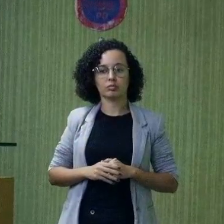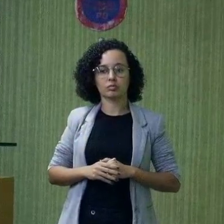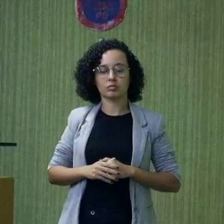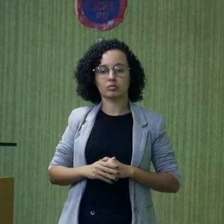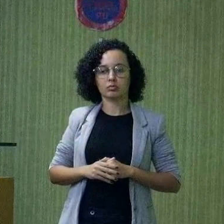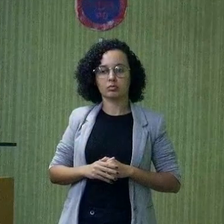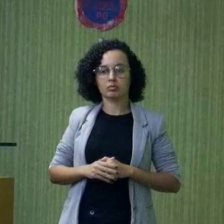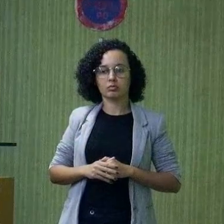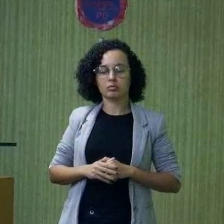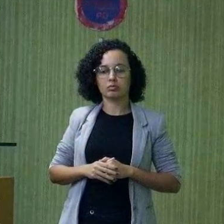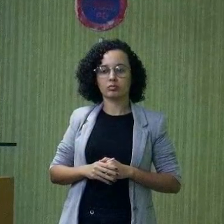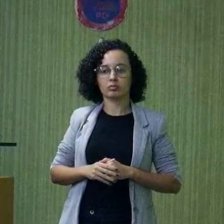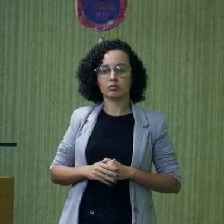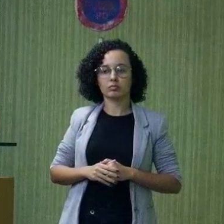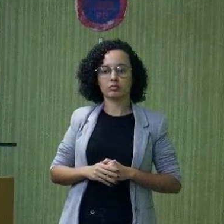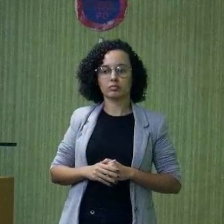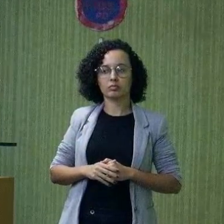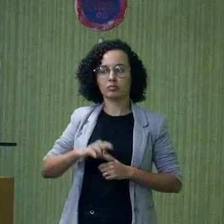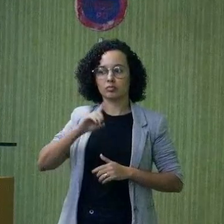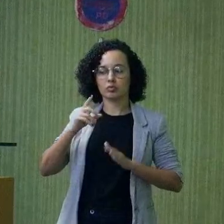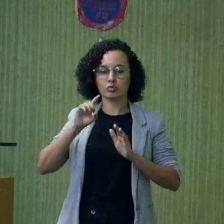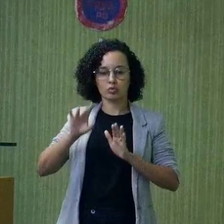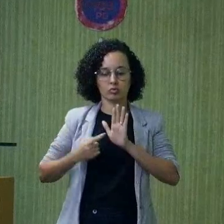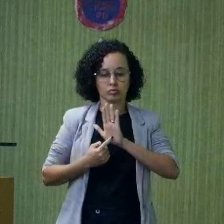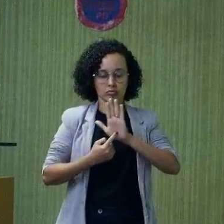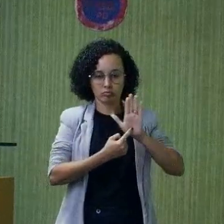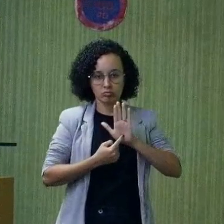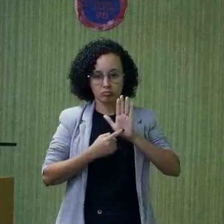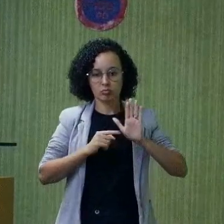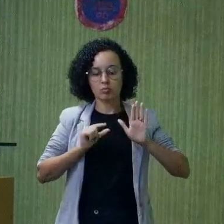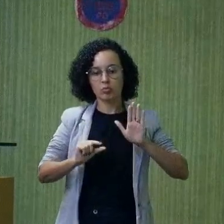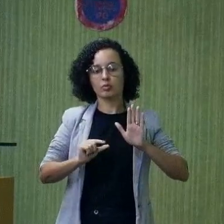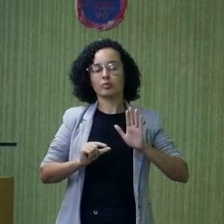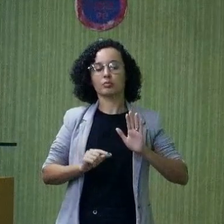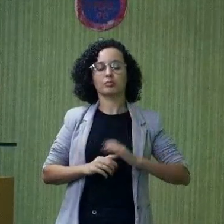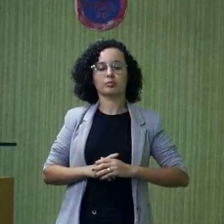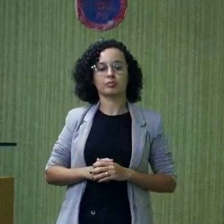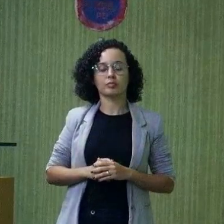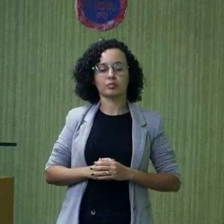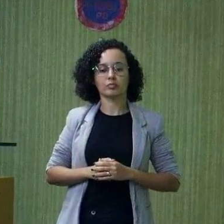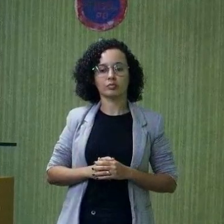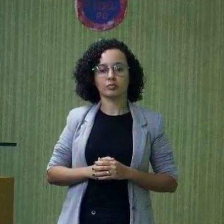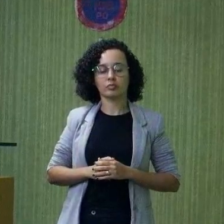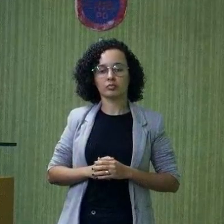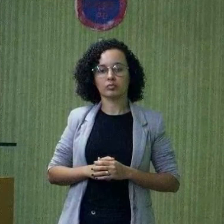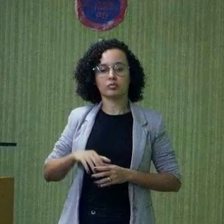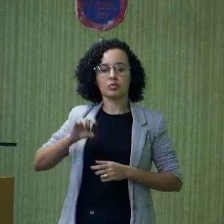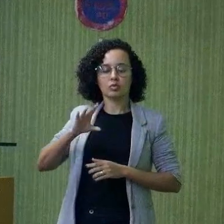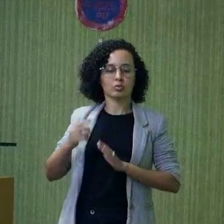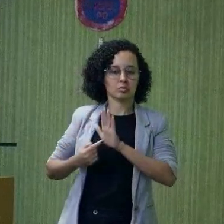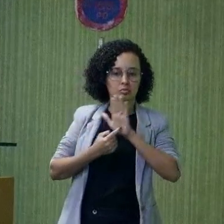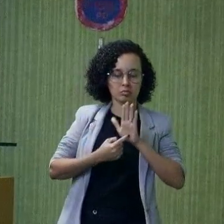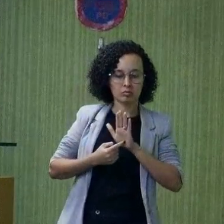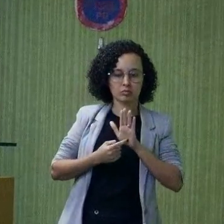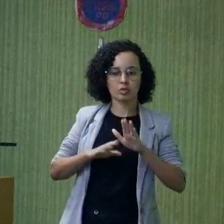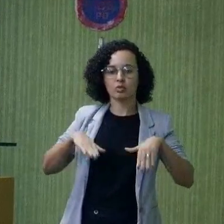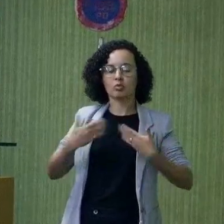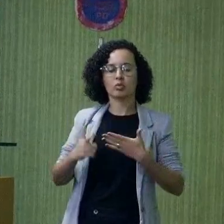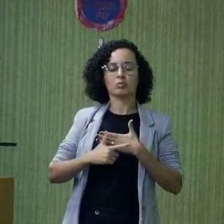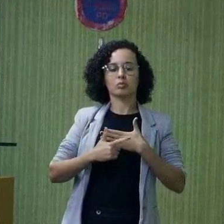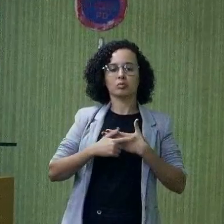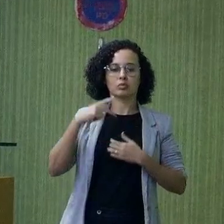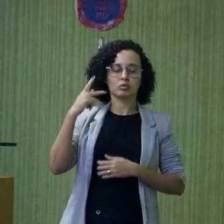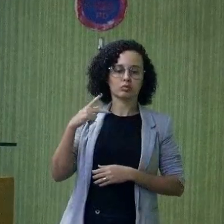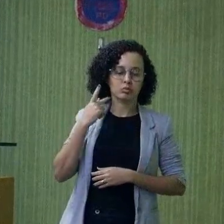eu sou destacaria pulando um pouco os 18 objetivos específicos só para destacar Qual o papel do promotor